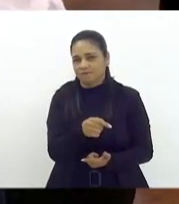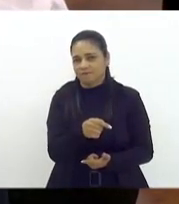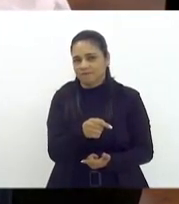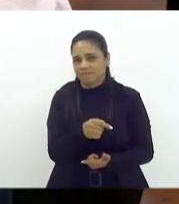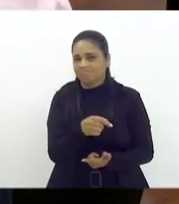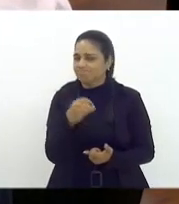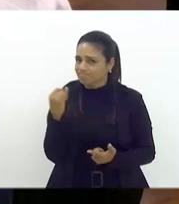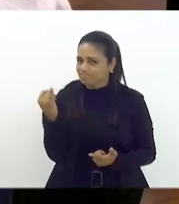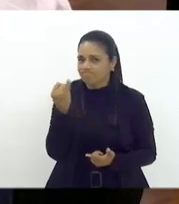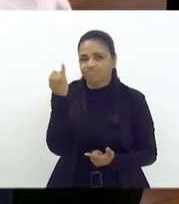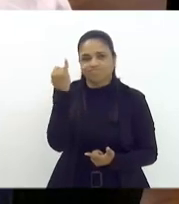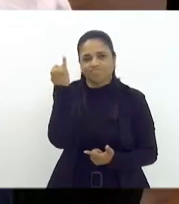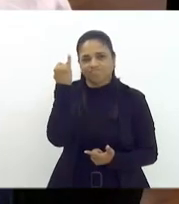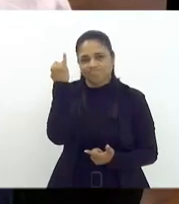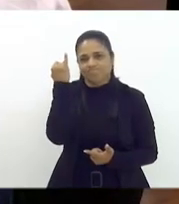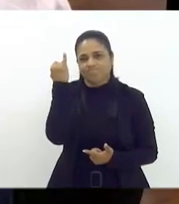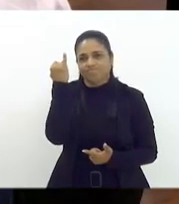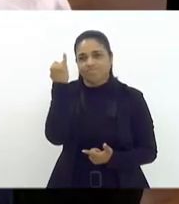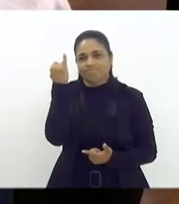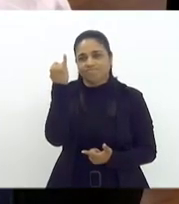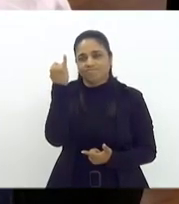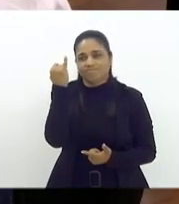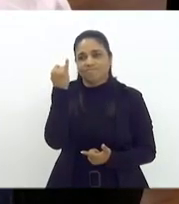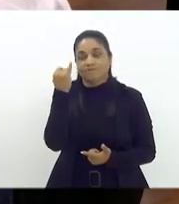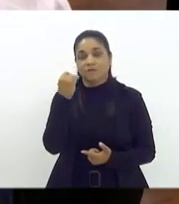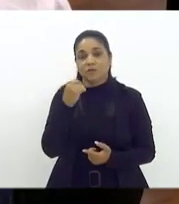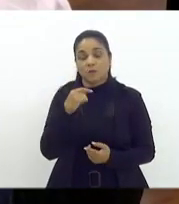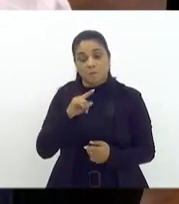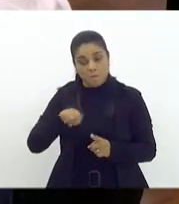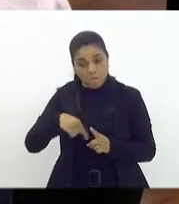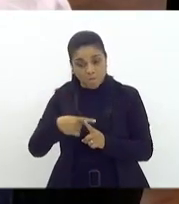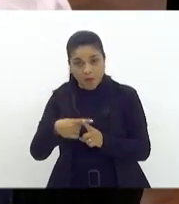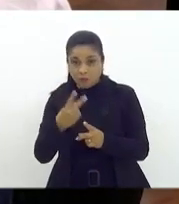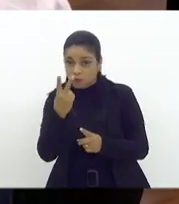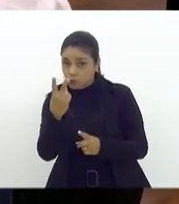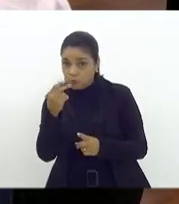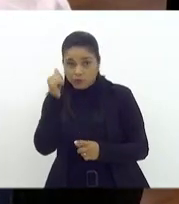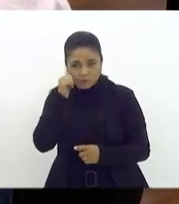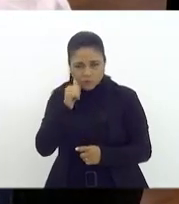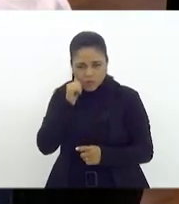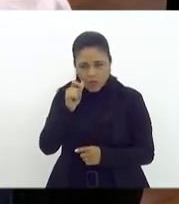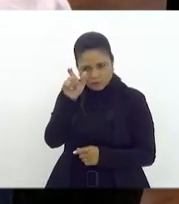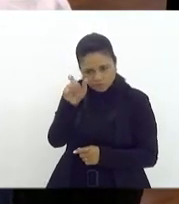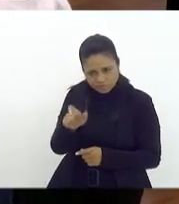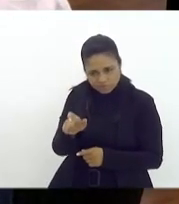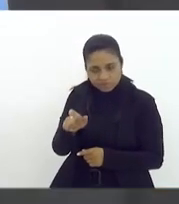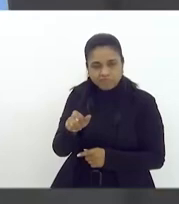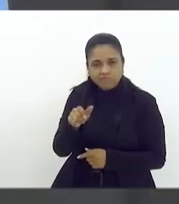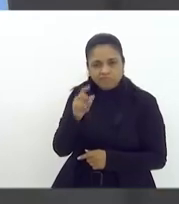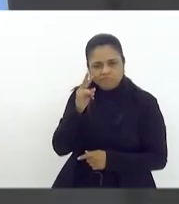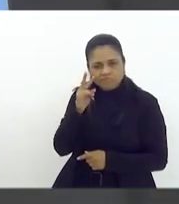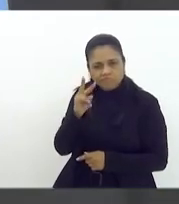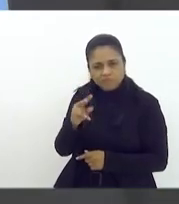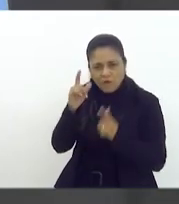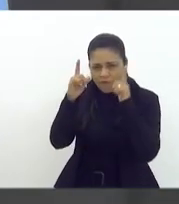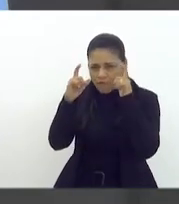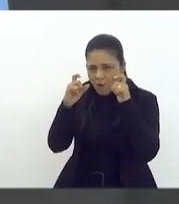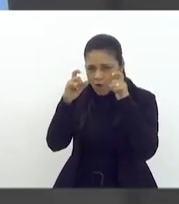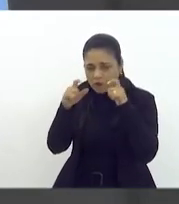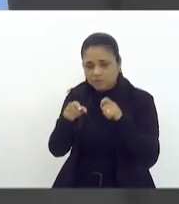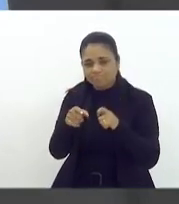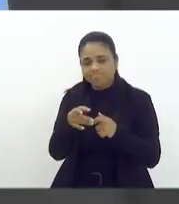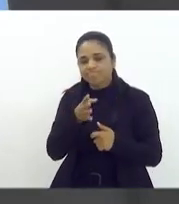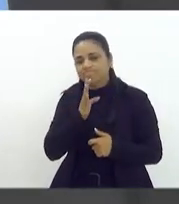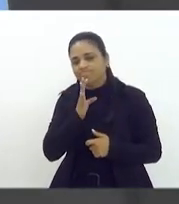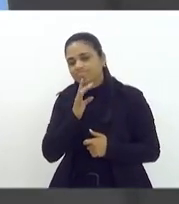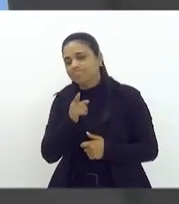importante né outras duas mulheres Quando viram a foto dele também reconheceram ele foram